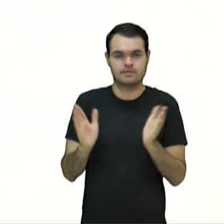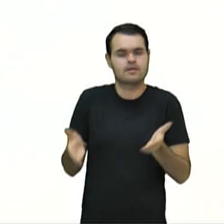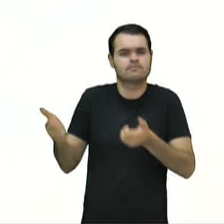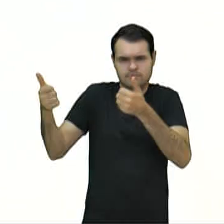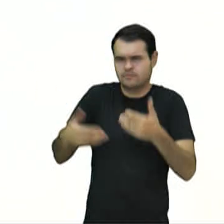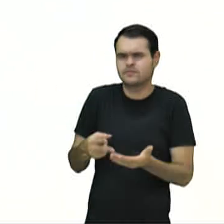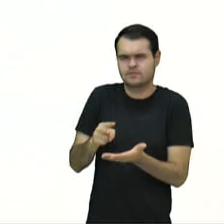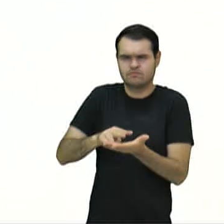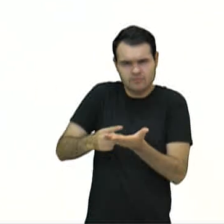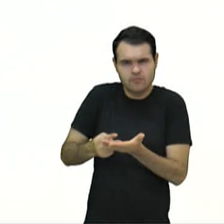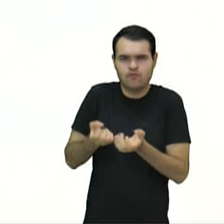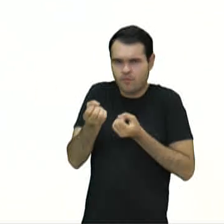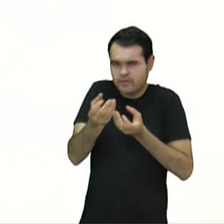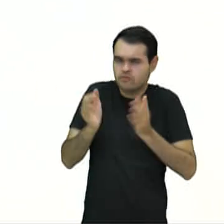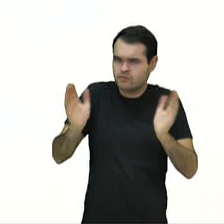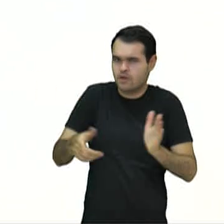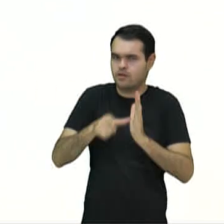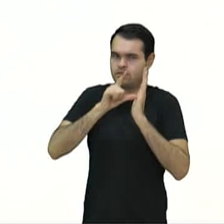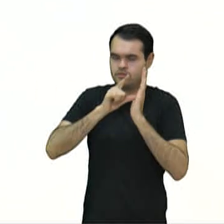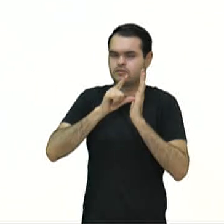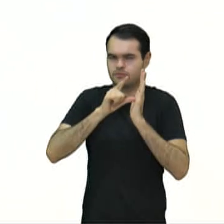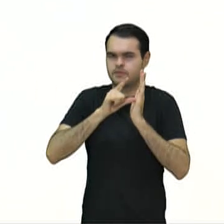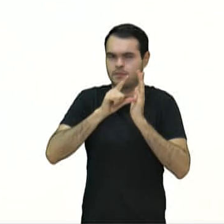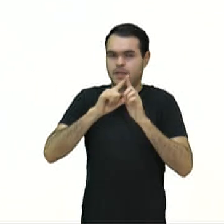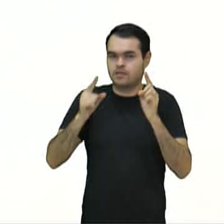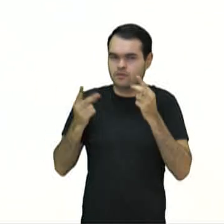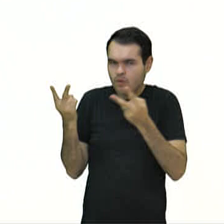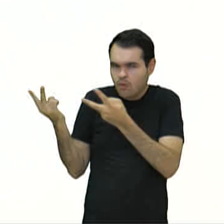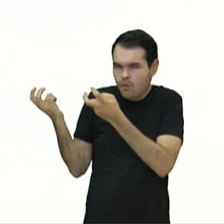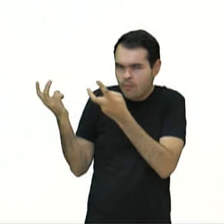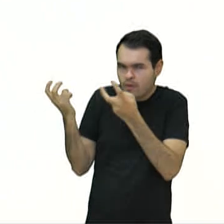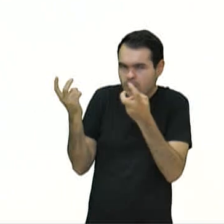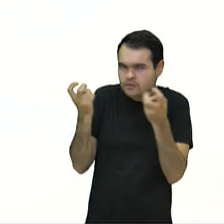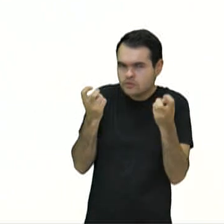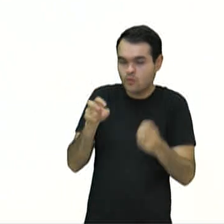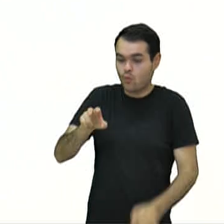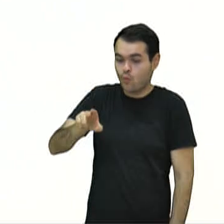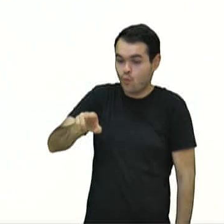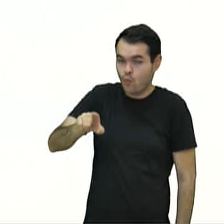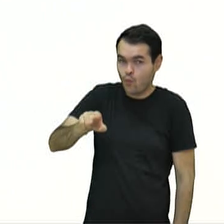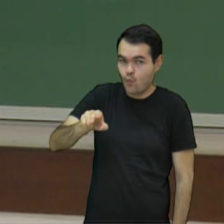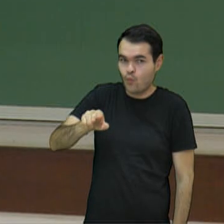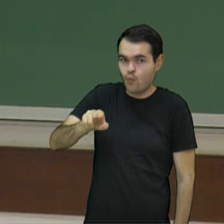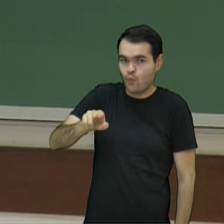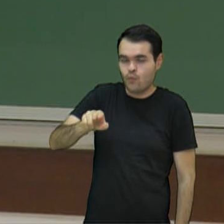mesma informação que foi falada anteriormente. Mas observe, os irmãos